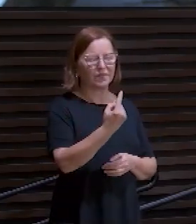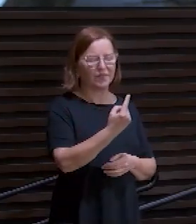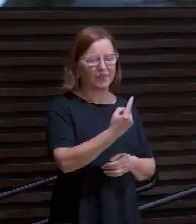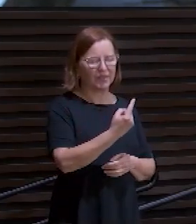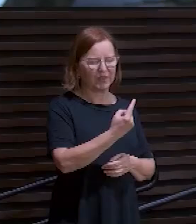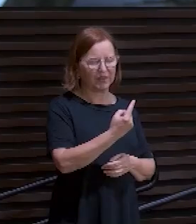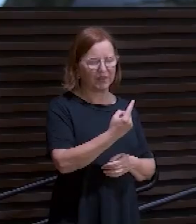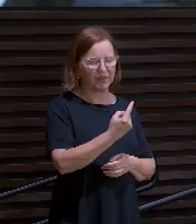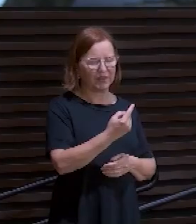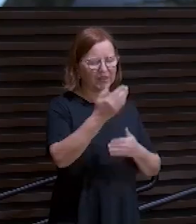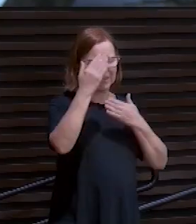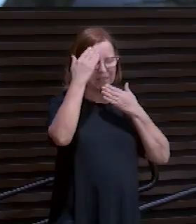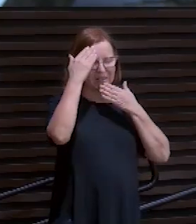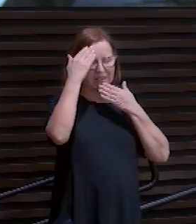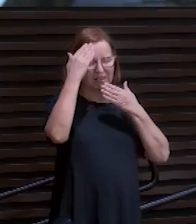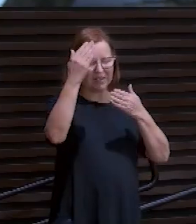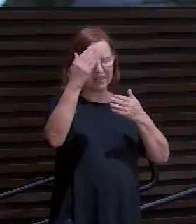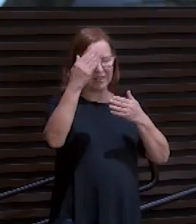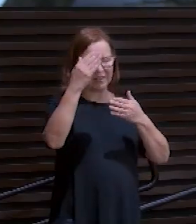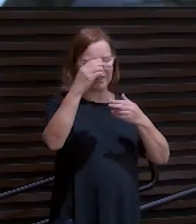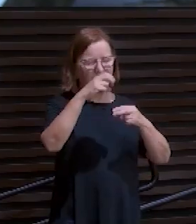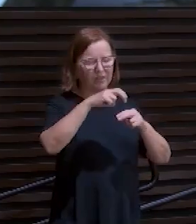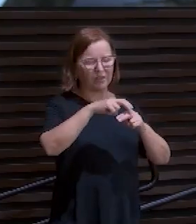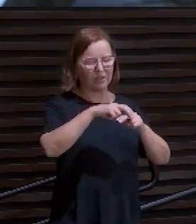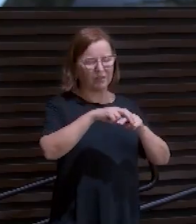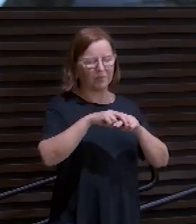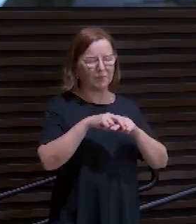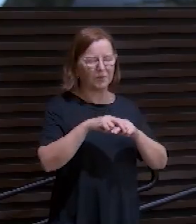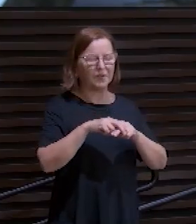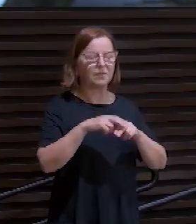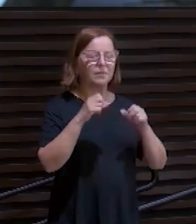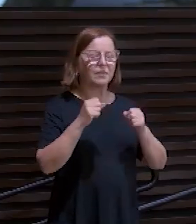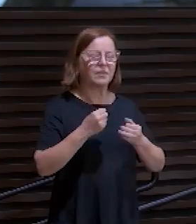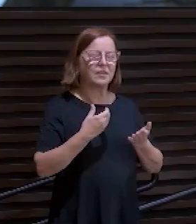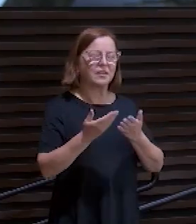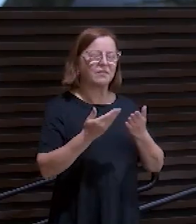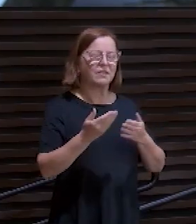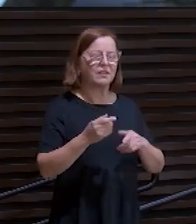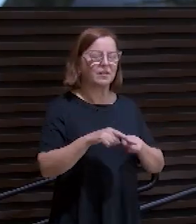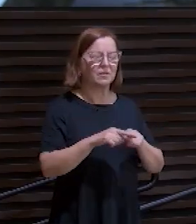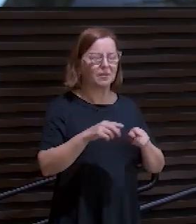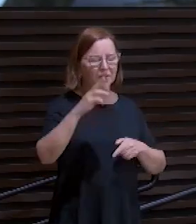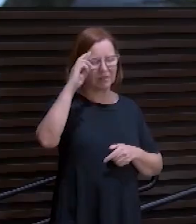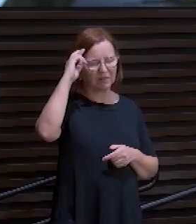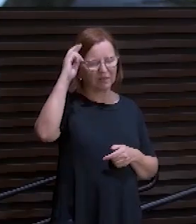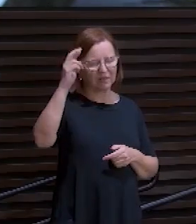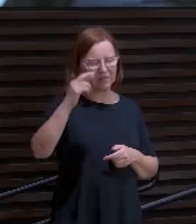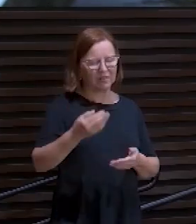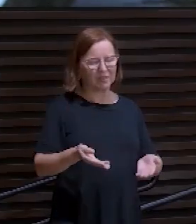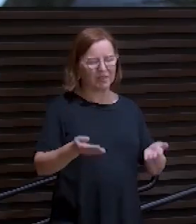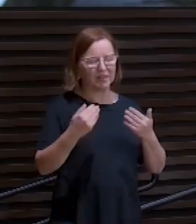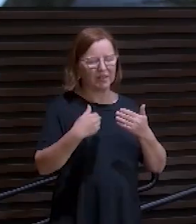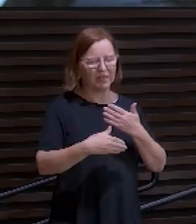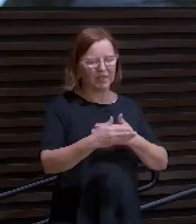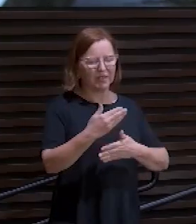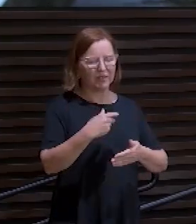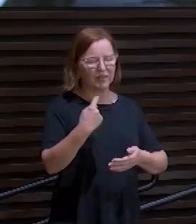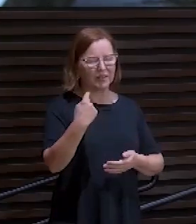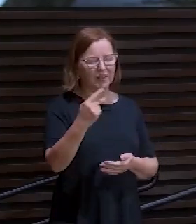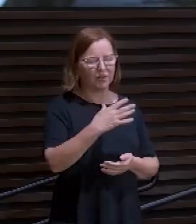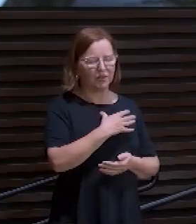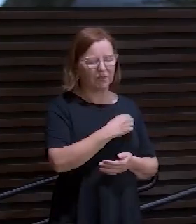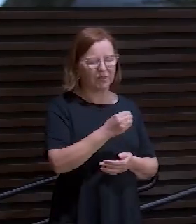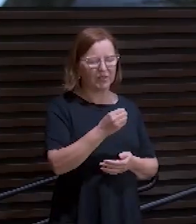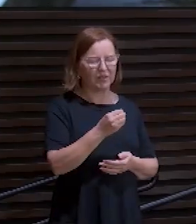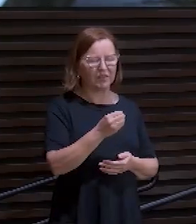sermos servidos, mas o Senhor veio dar, por meio do Teu Filho, a Tua vida em resgate